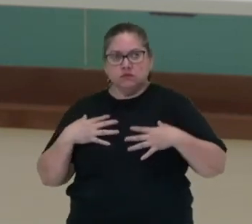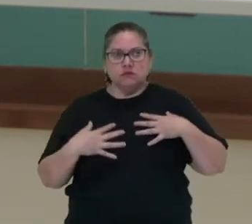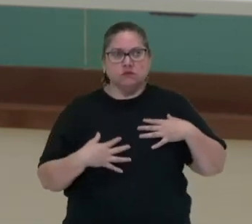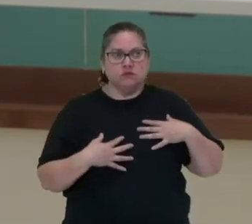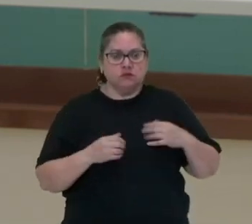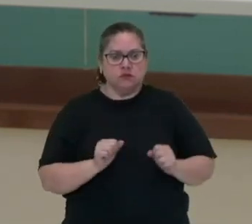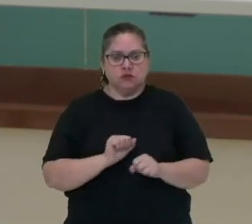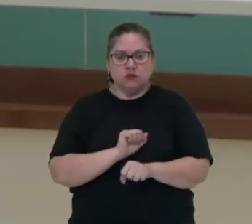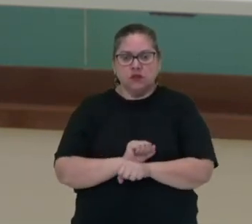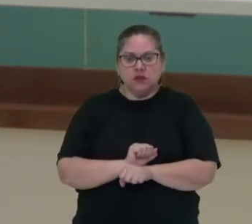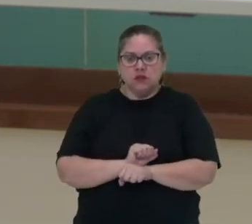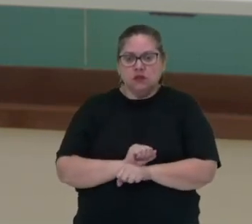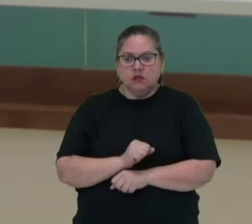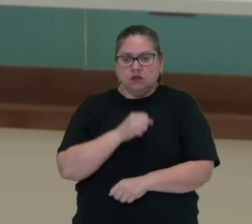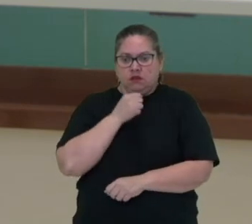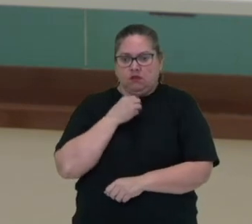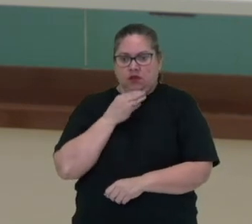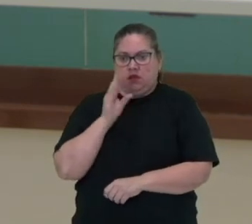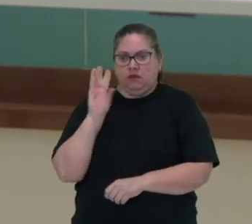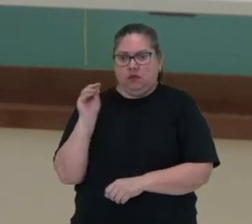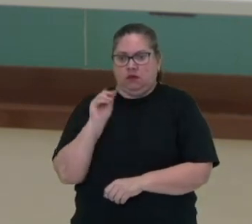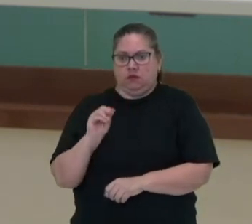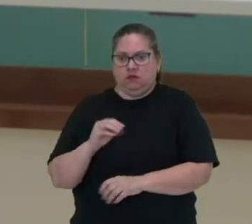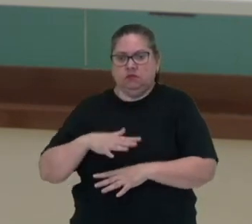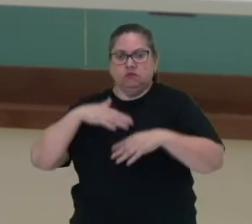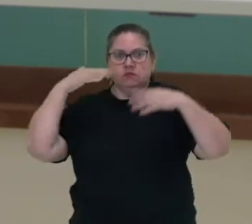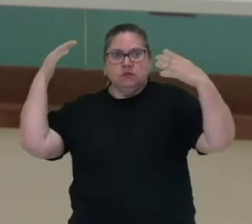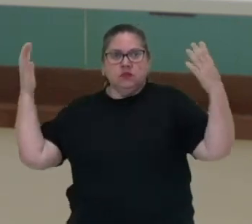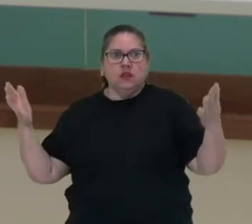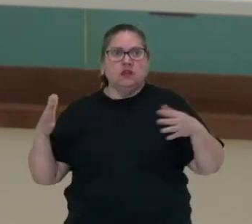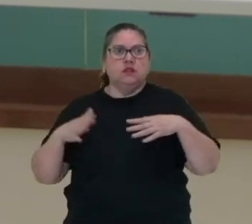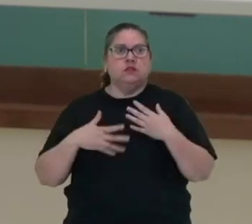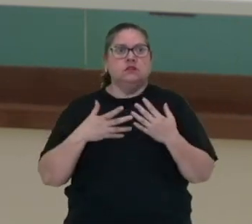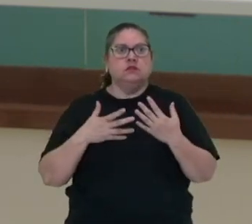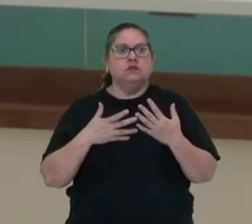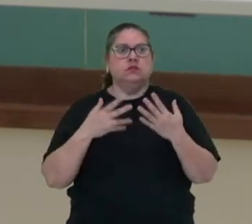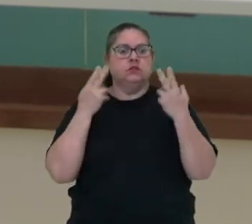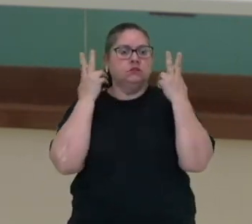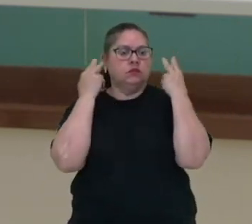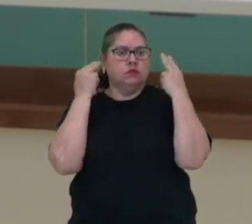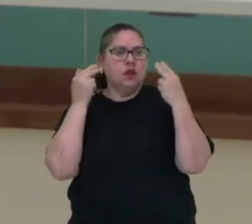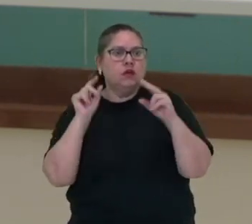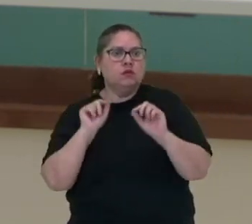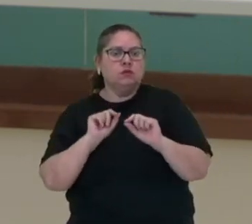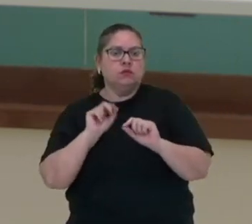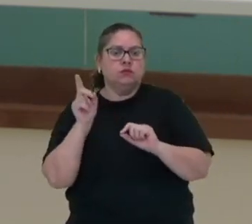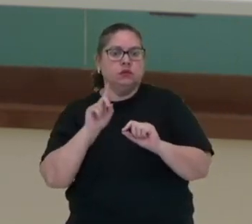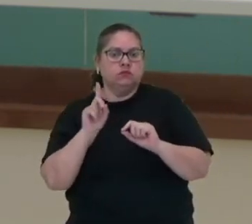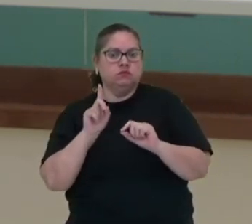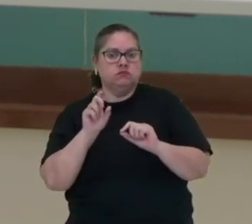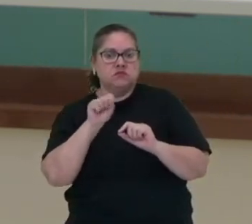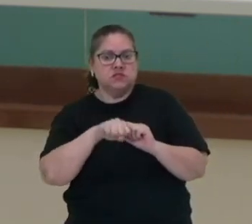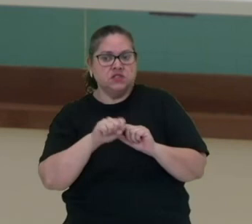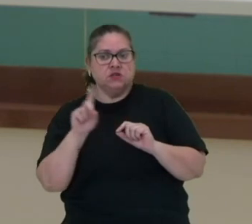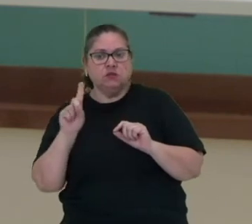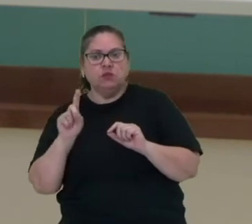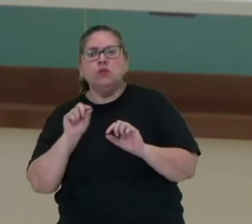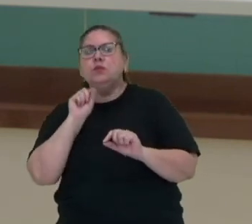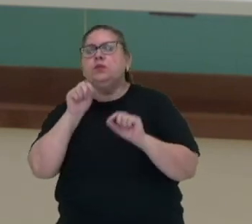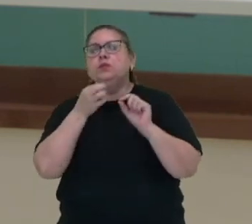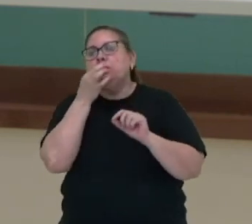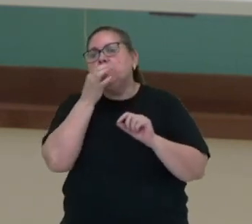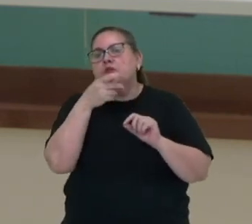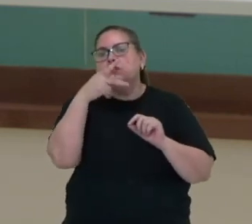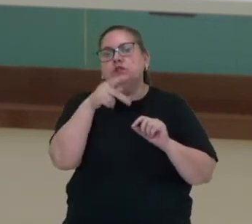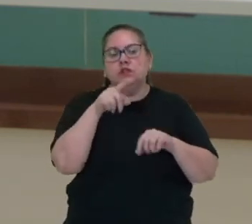Fiquei sempre parada, fiz movimentos exagerados. A fala foi natural? ou não, foi meio robusta. O que que vocês acham?